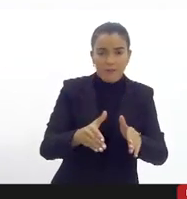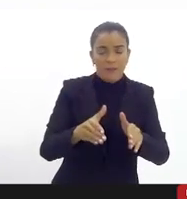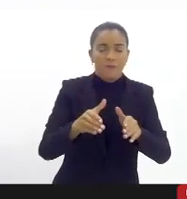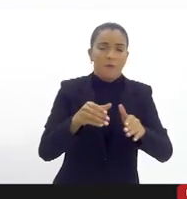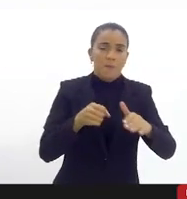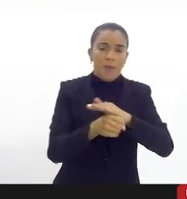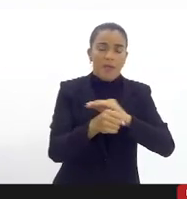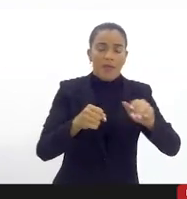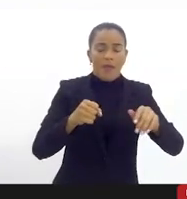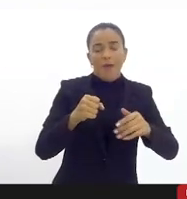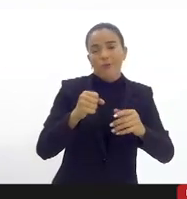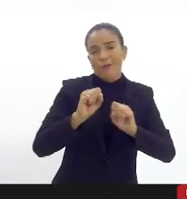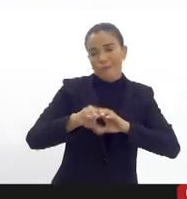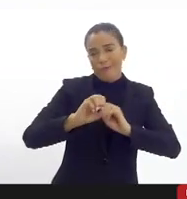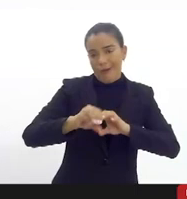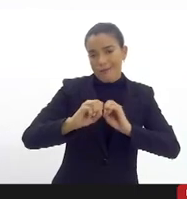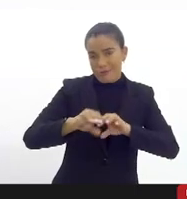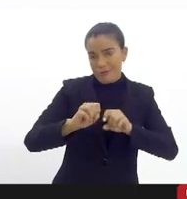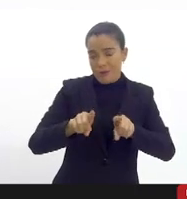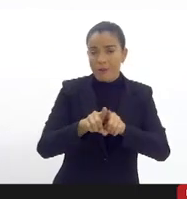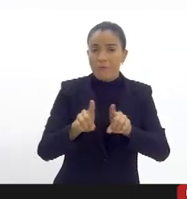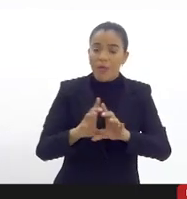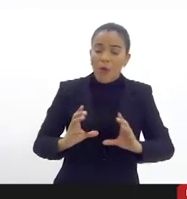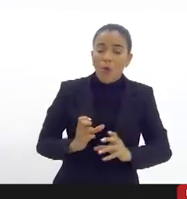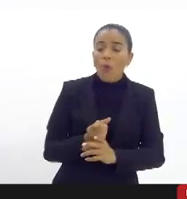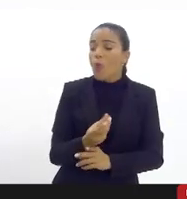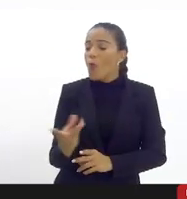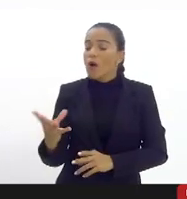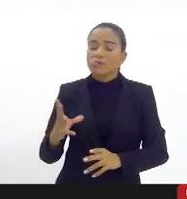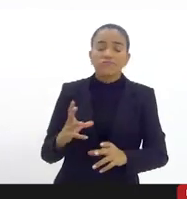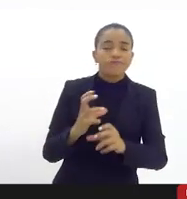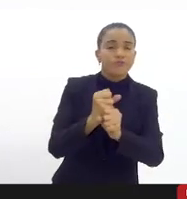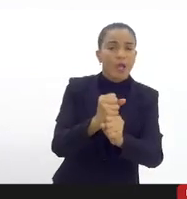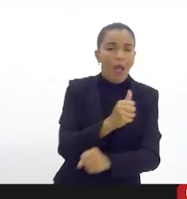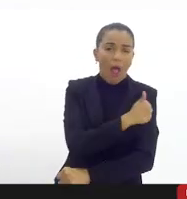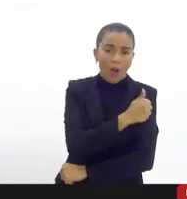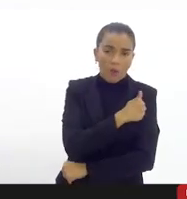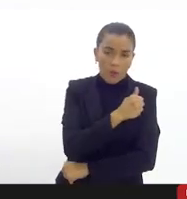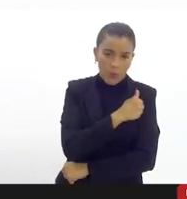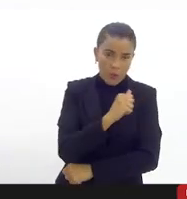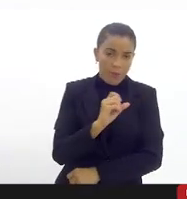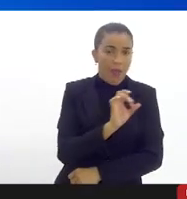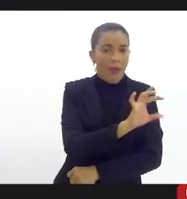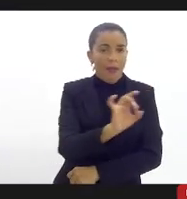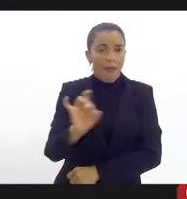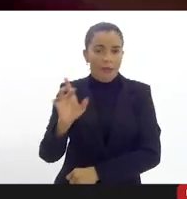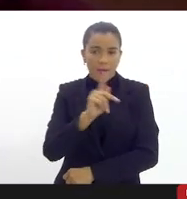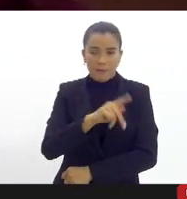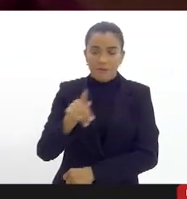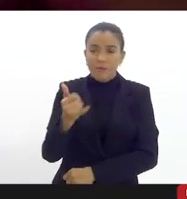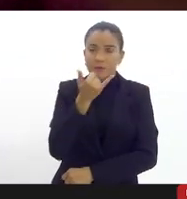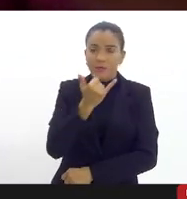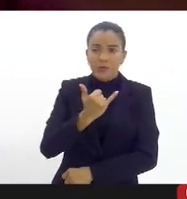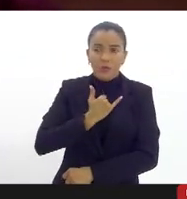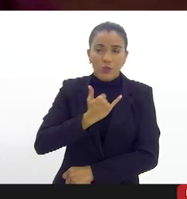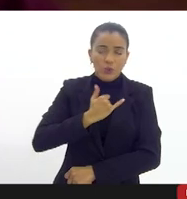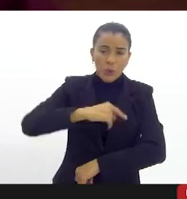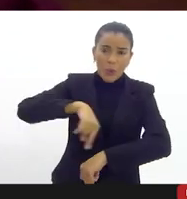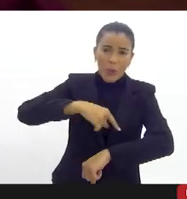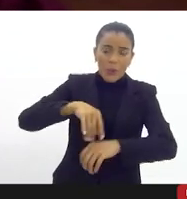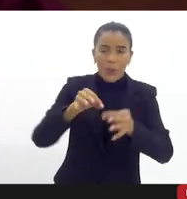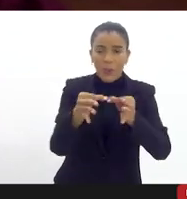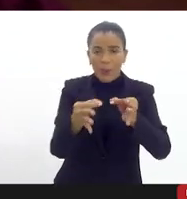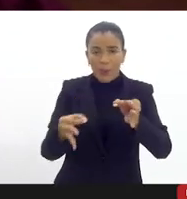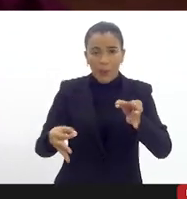Educacional número de matrículas número de alunos por professor e outros dados das instituições Então é isso desculpa pelo preocupar tanto